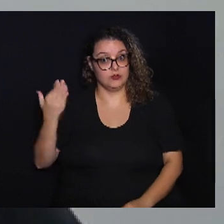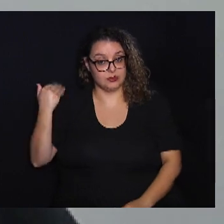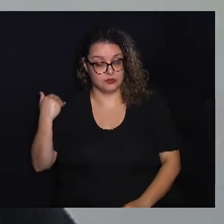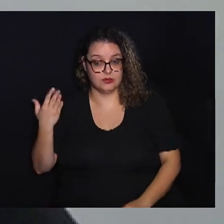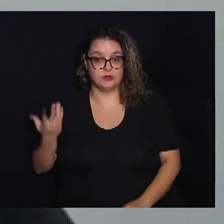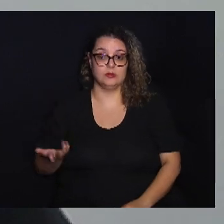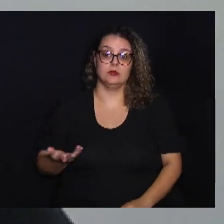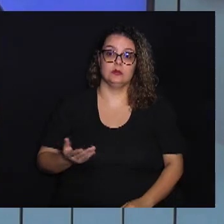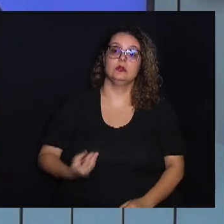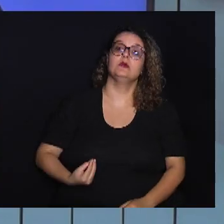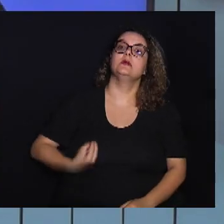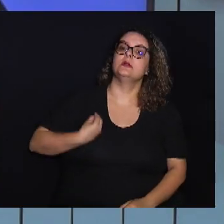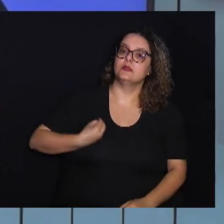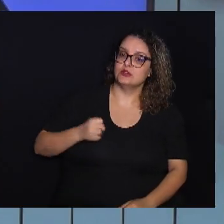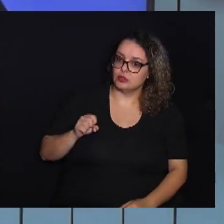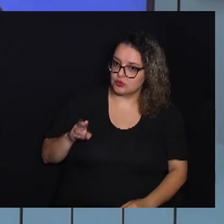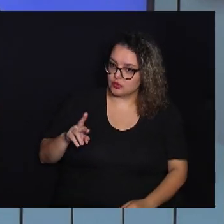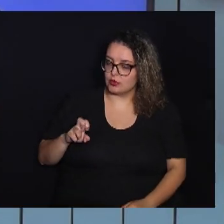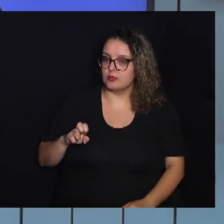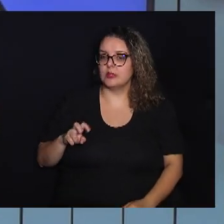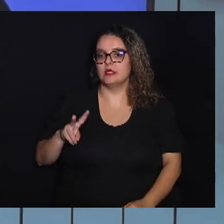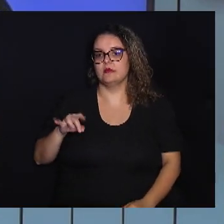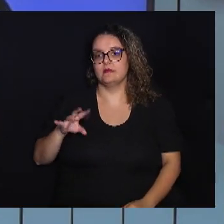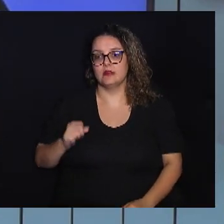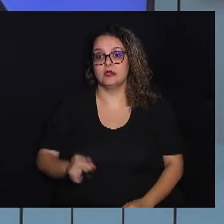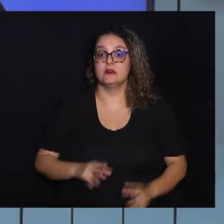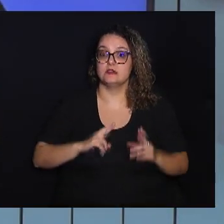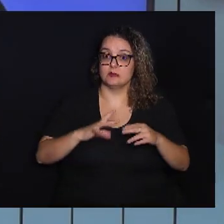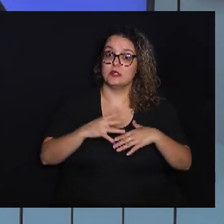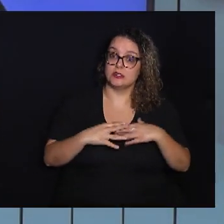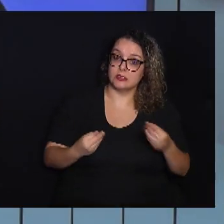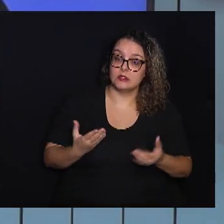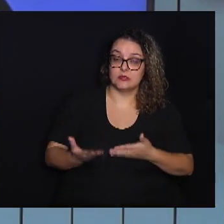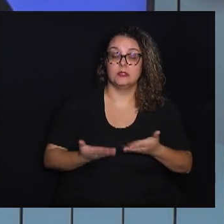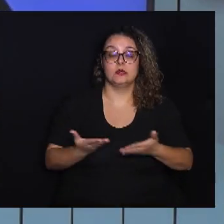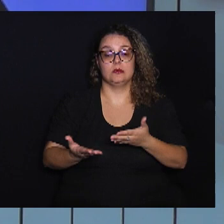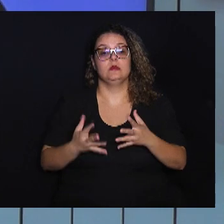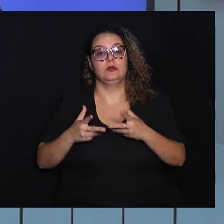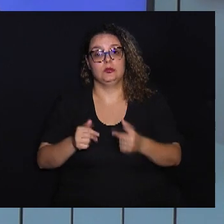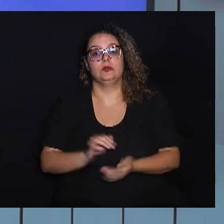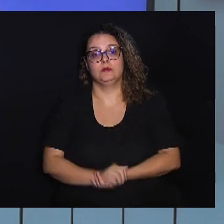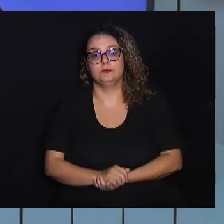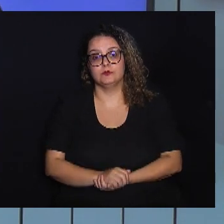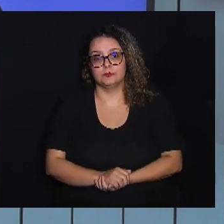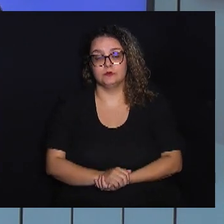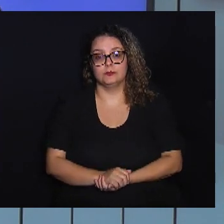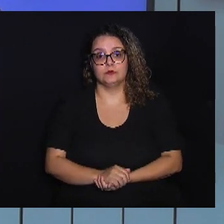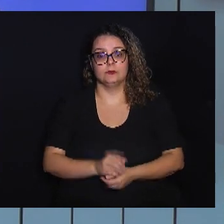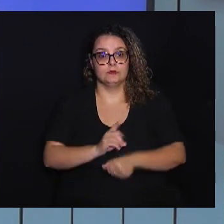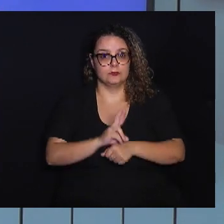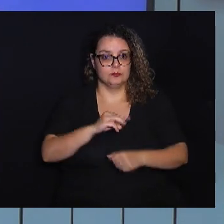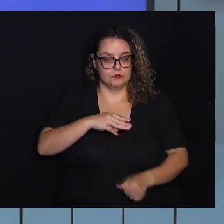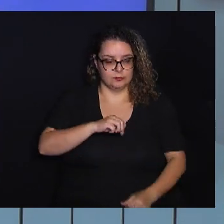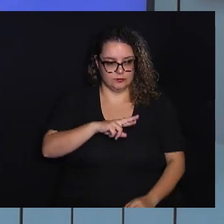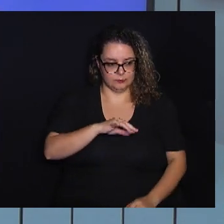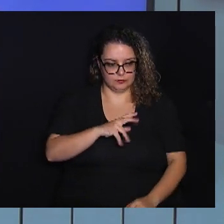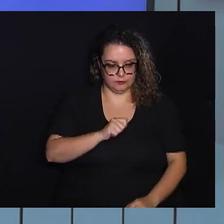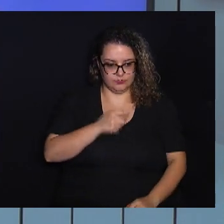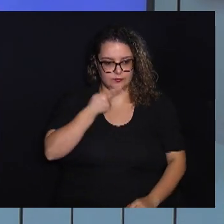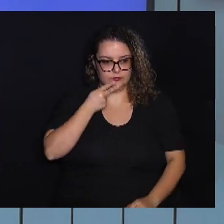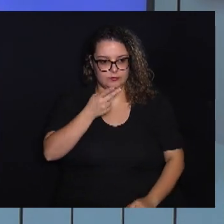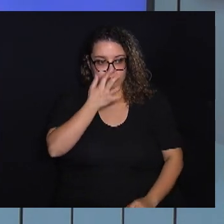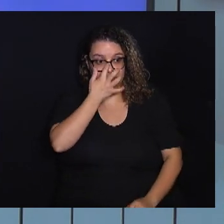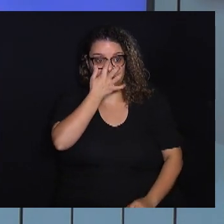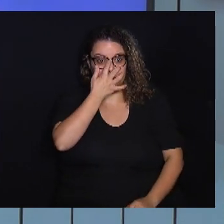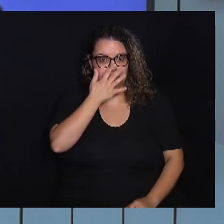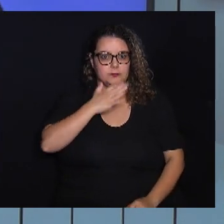isso. Doutora Mariana, você tocou num ponto que é a minha próxima pergunta, né? Que é sobre a poluição do ar. Essa poeira